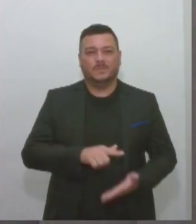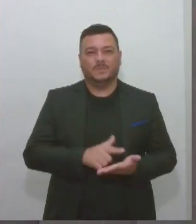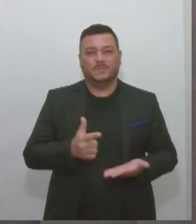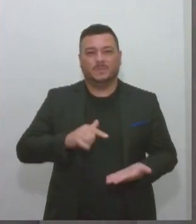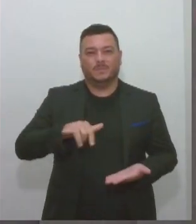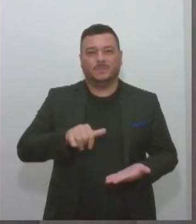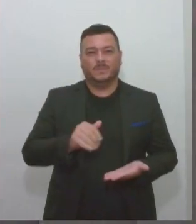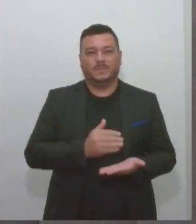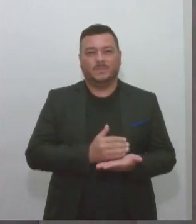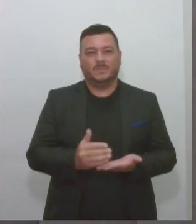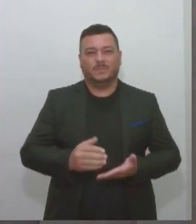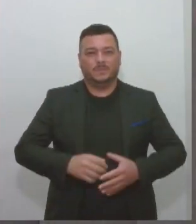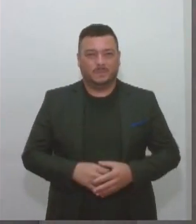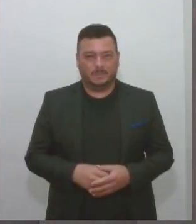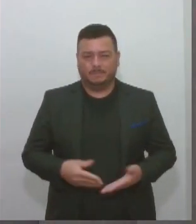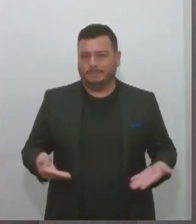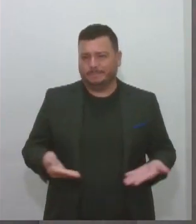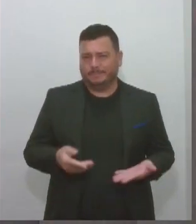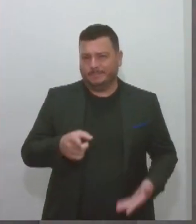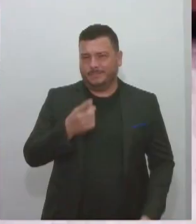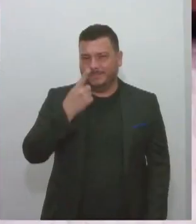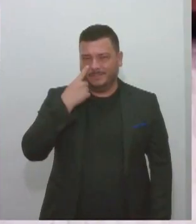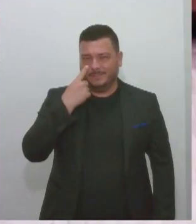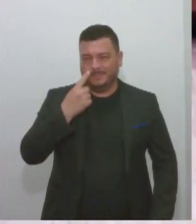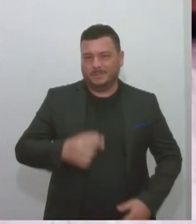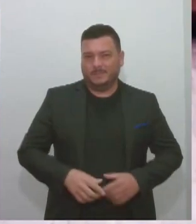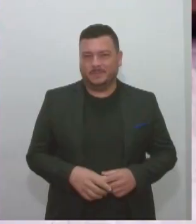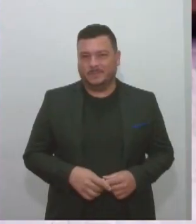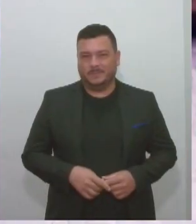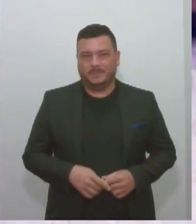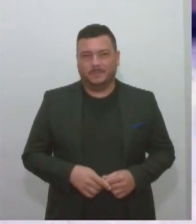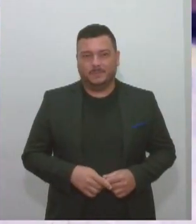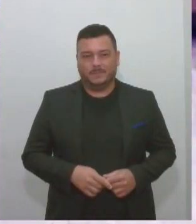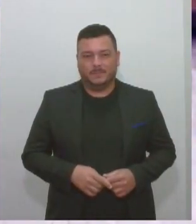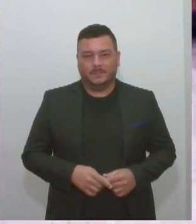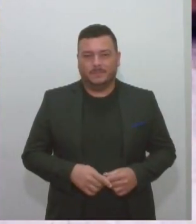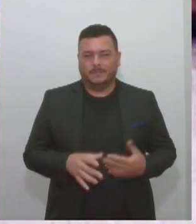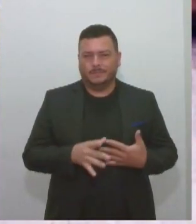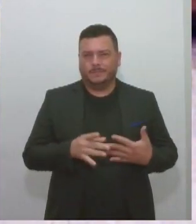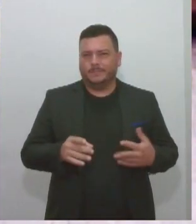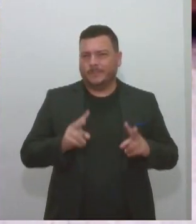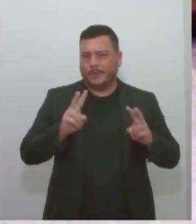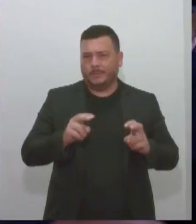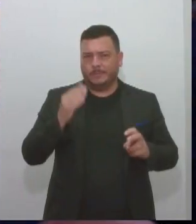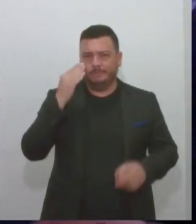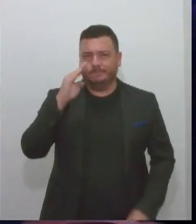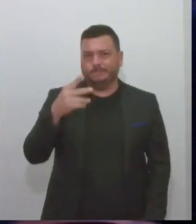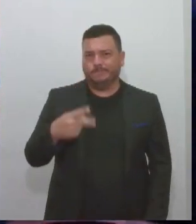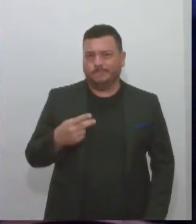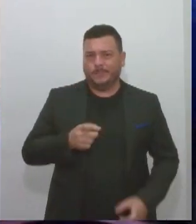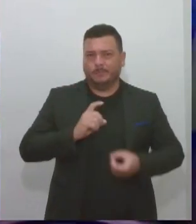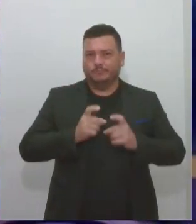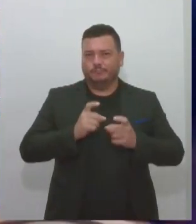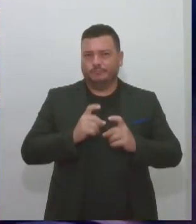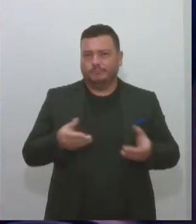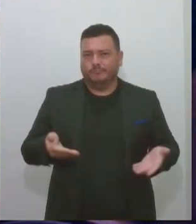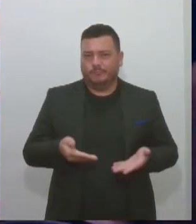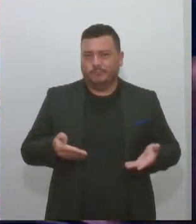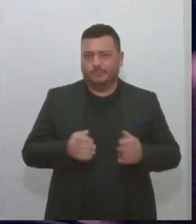ar. E hoje você vai ver. Os destaques da sessão plenária de hoje na